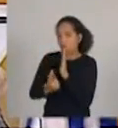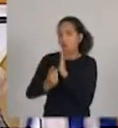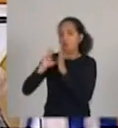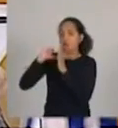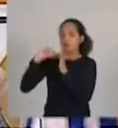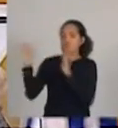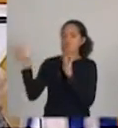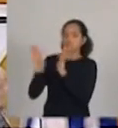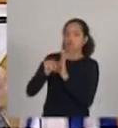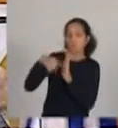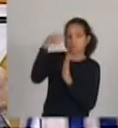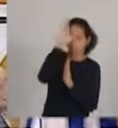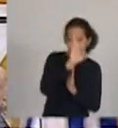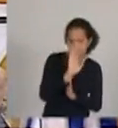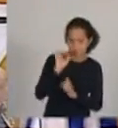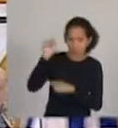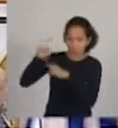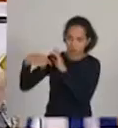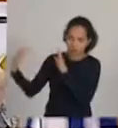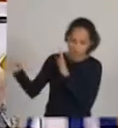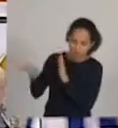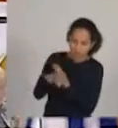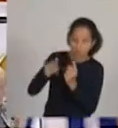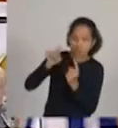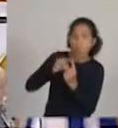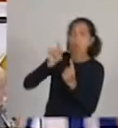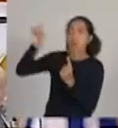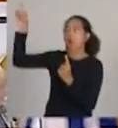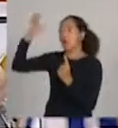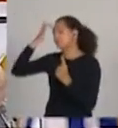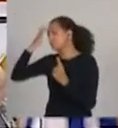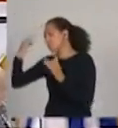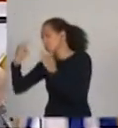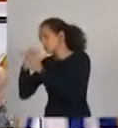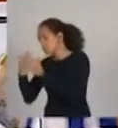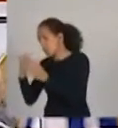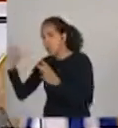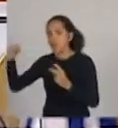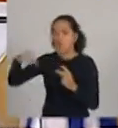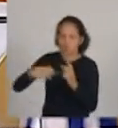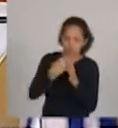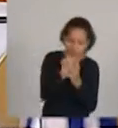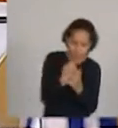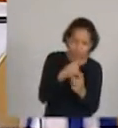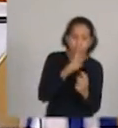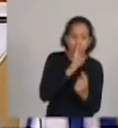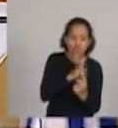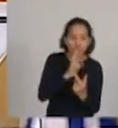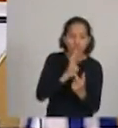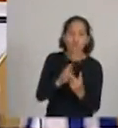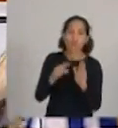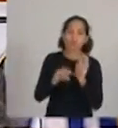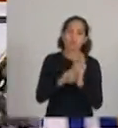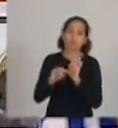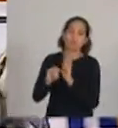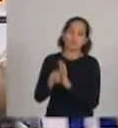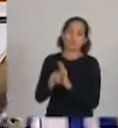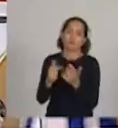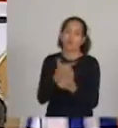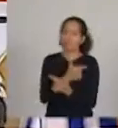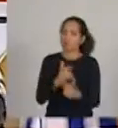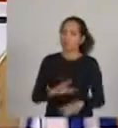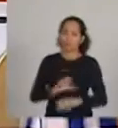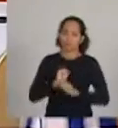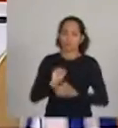para o Brasil e outro depois de embarcar, e todos deram negativo. O